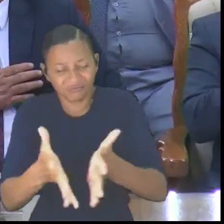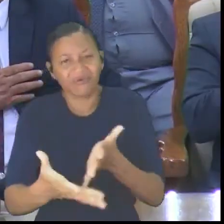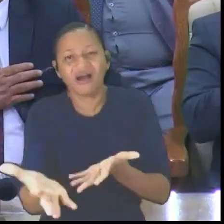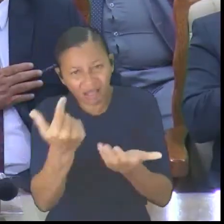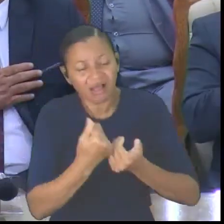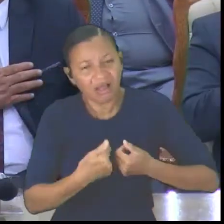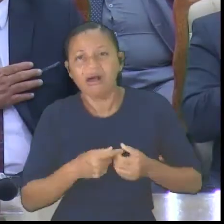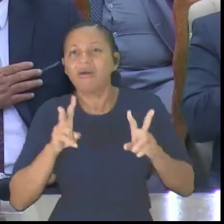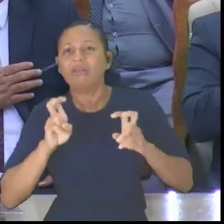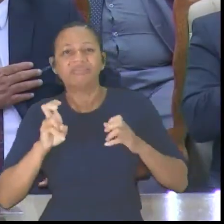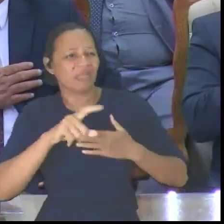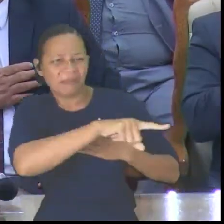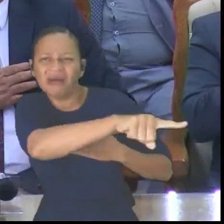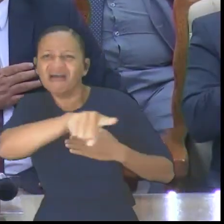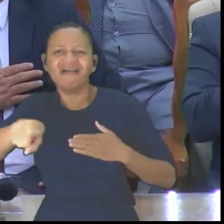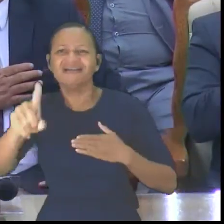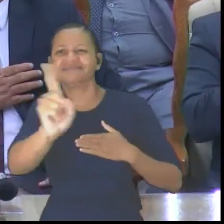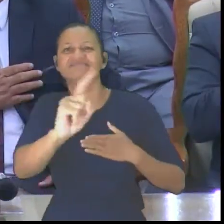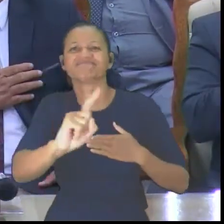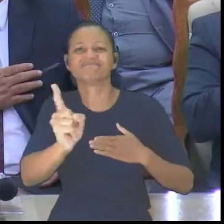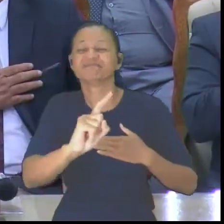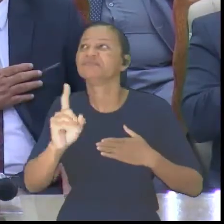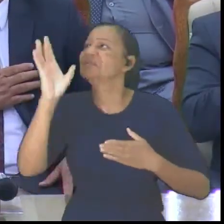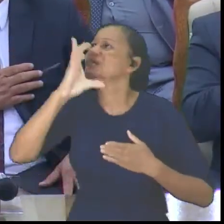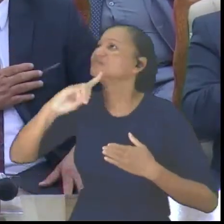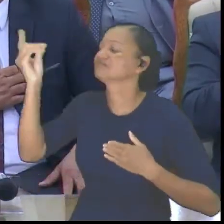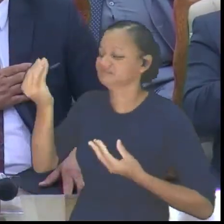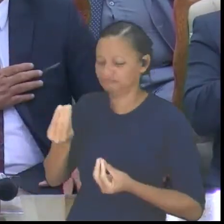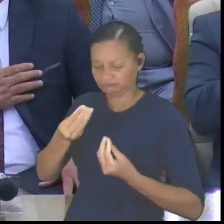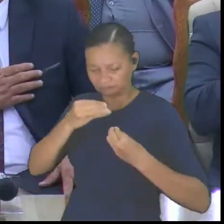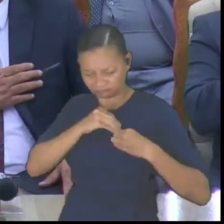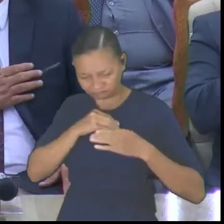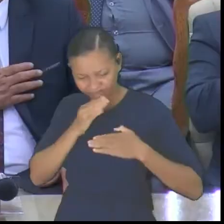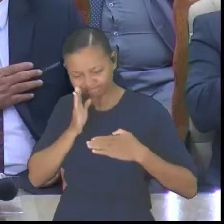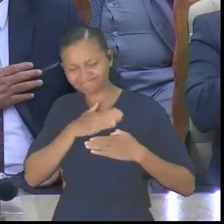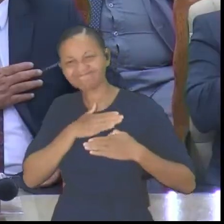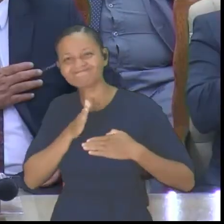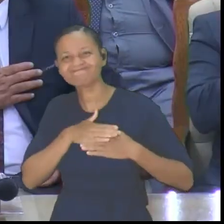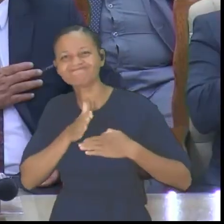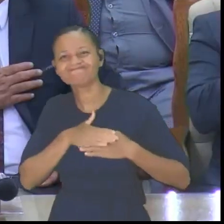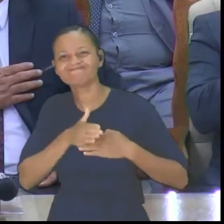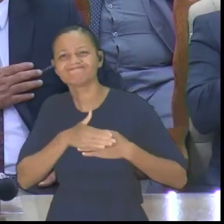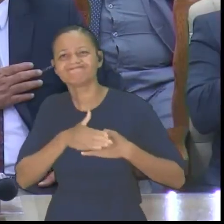sobre eles, é sobre o que Deus depositou em mim.